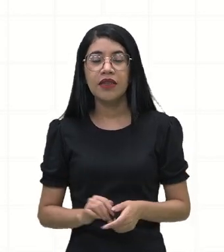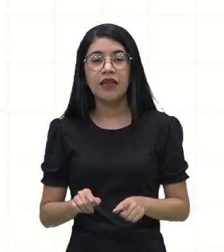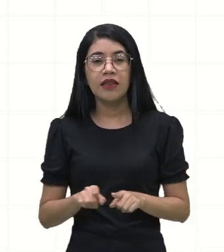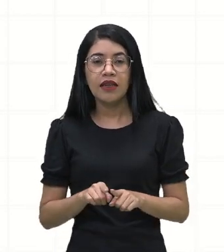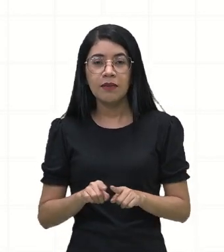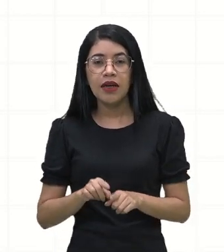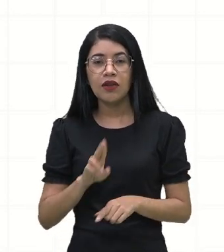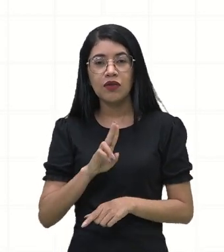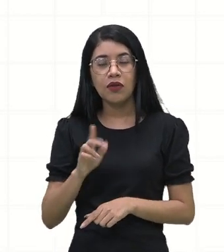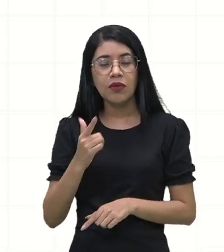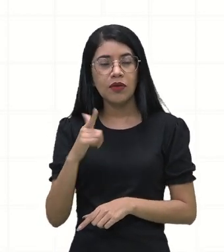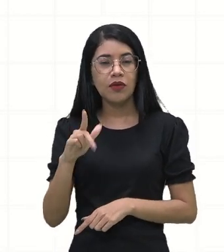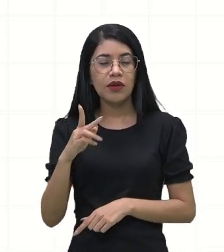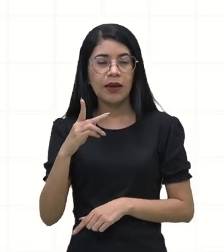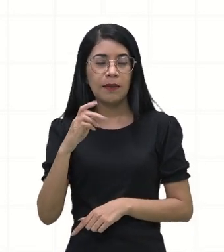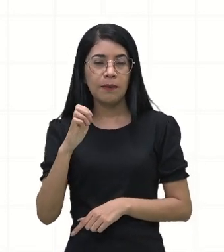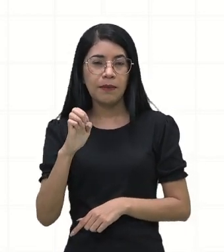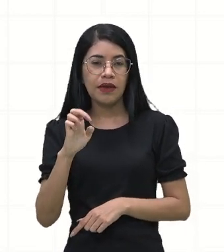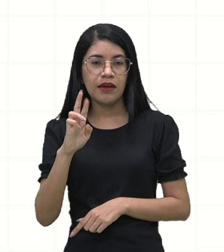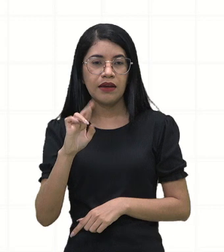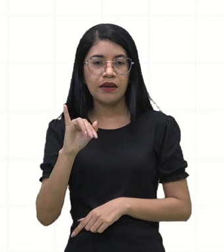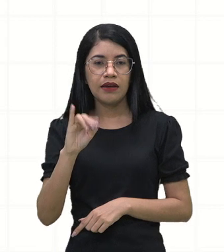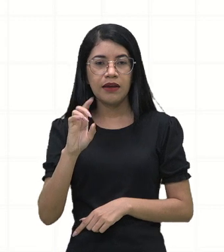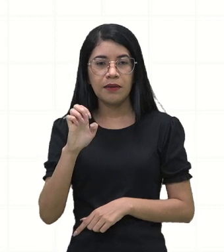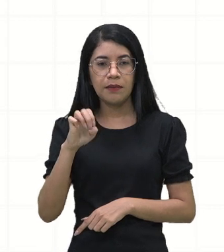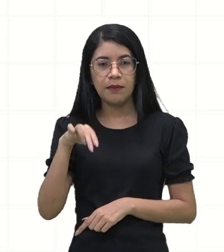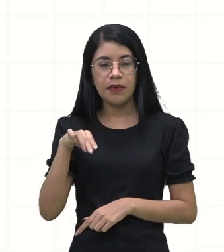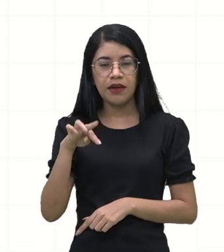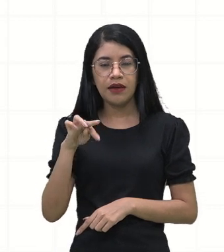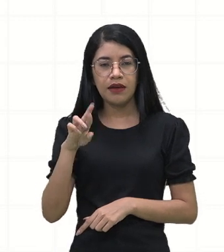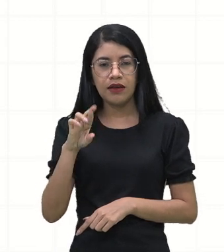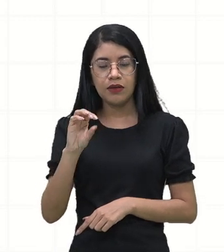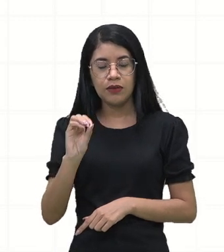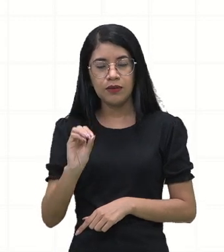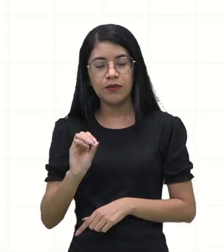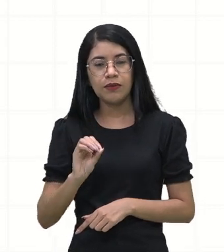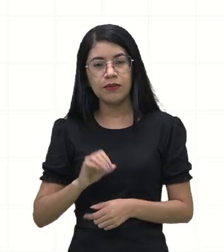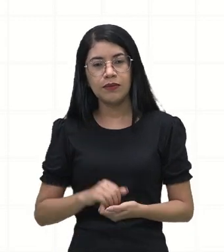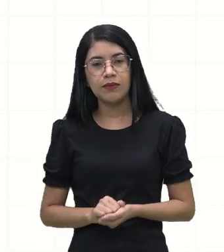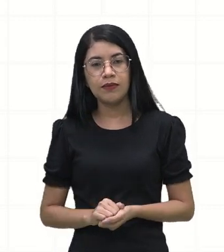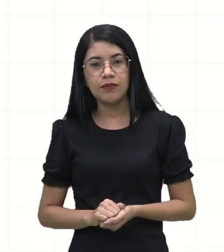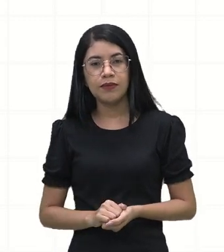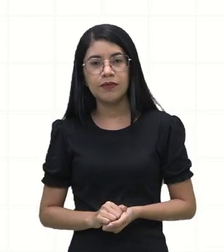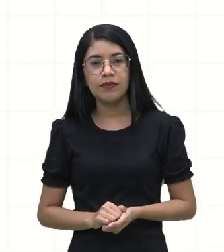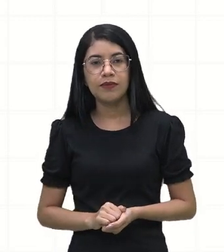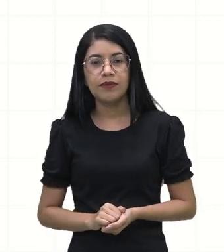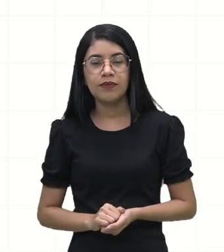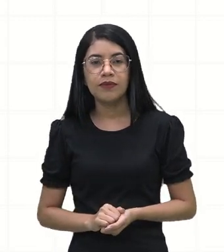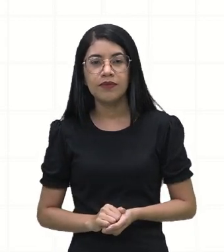perímetro do círculo, tá? Então, essa medida aqui.